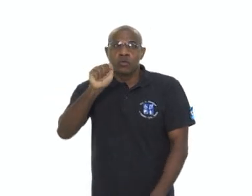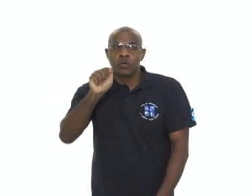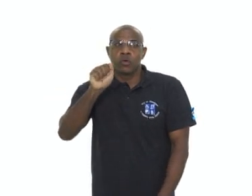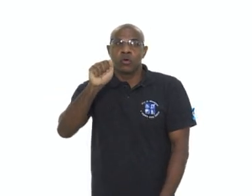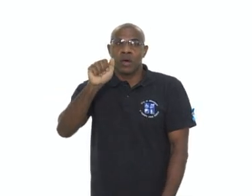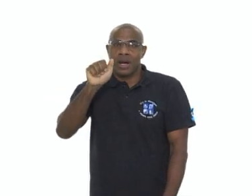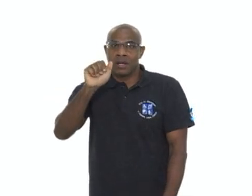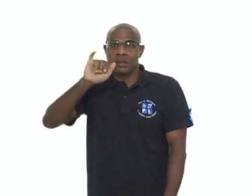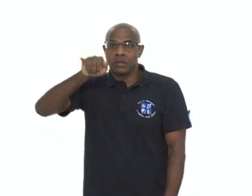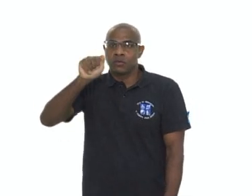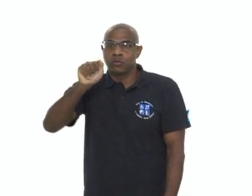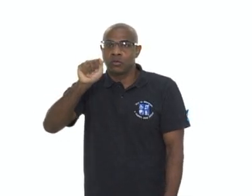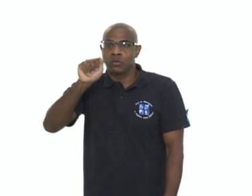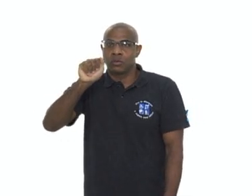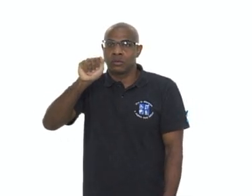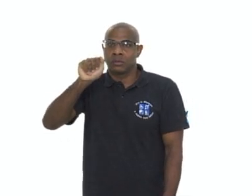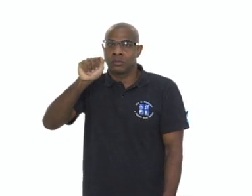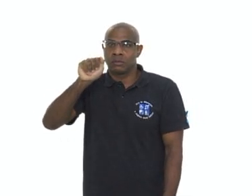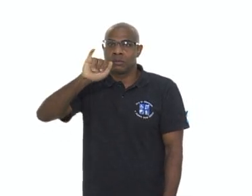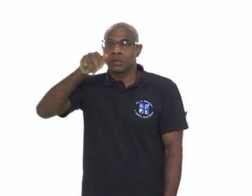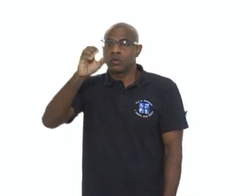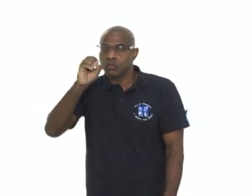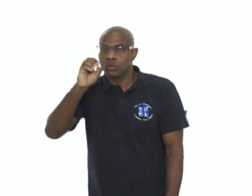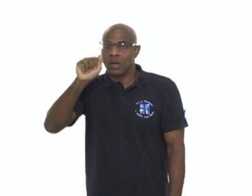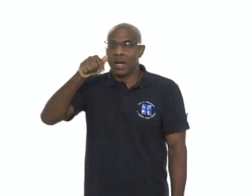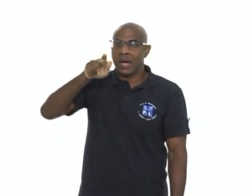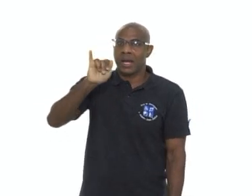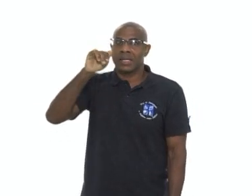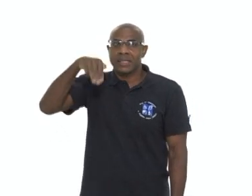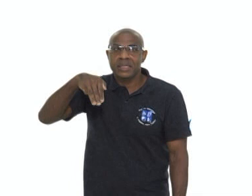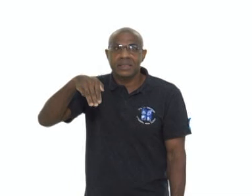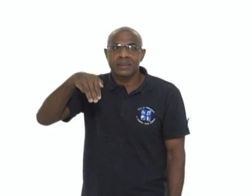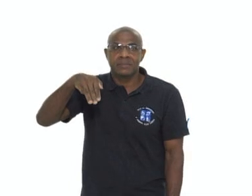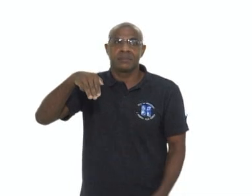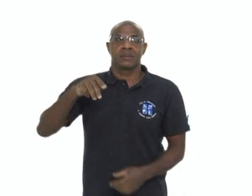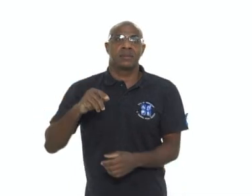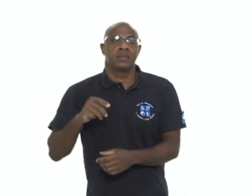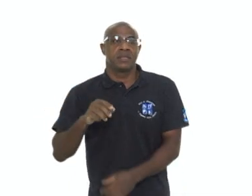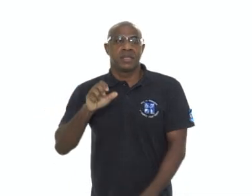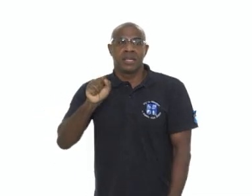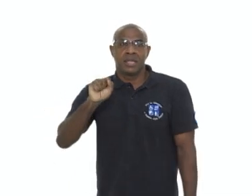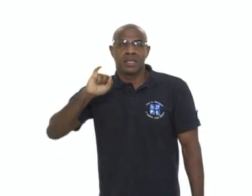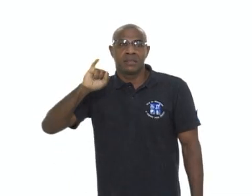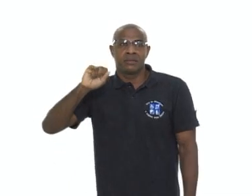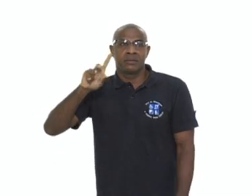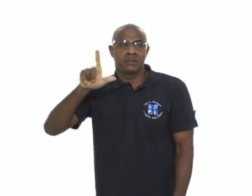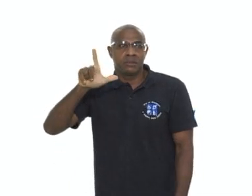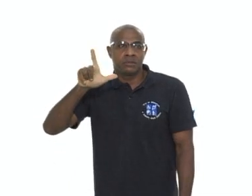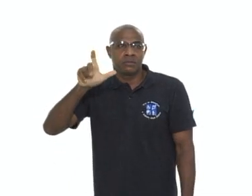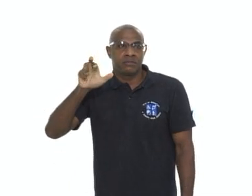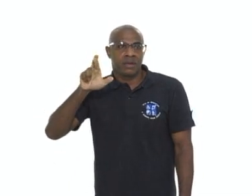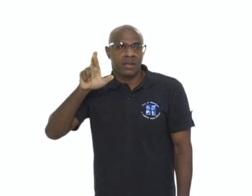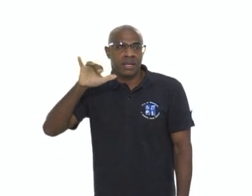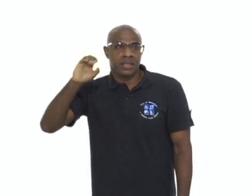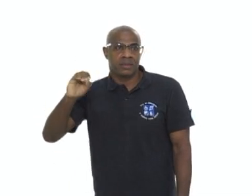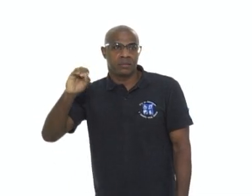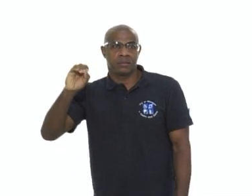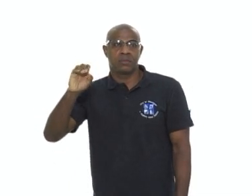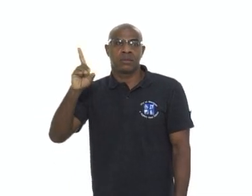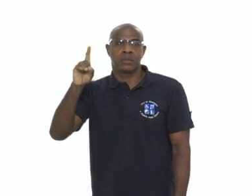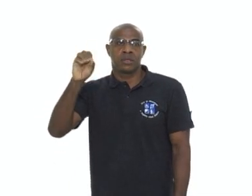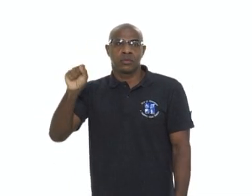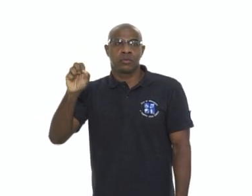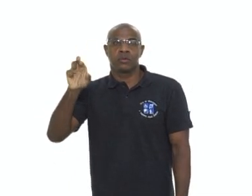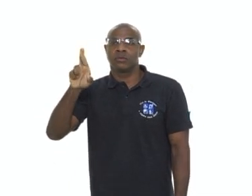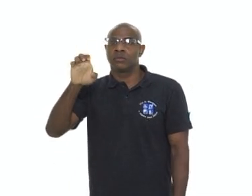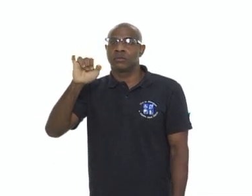que delatou o movimento para conseguir perdão de suas dívidas por meio do Visconde de Barbacena junto a Portugal.